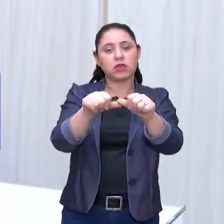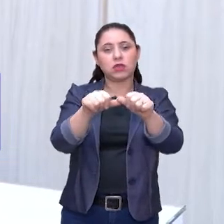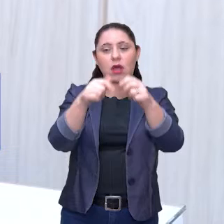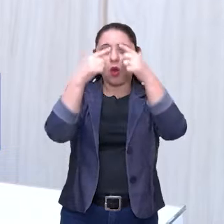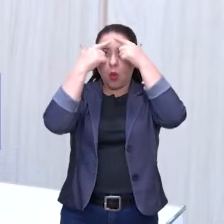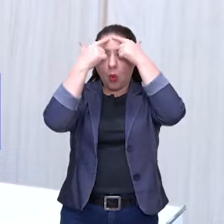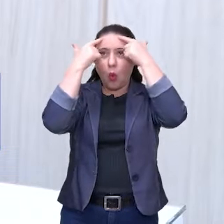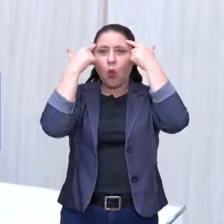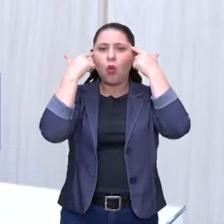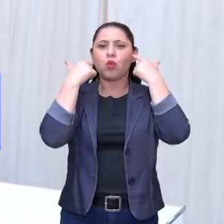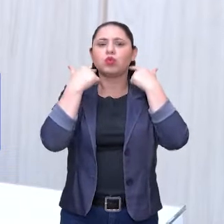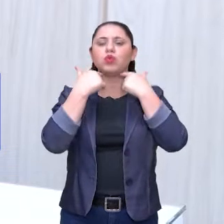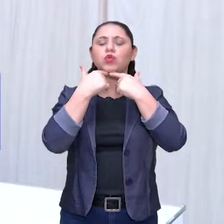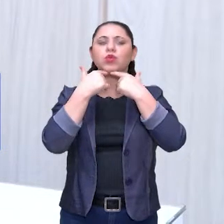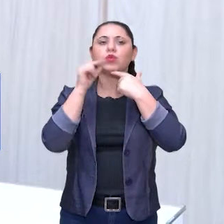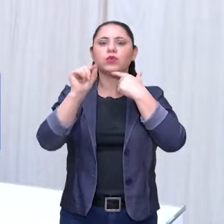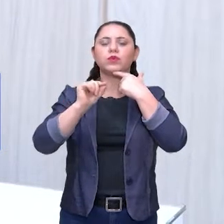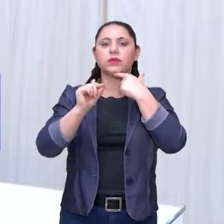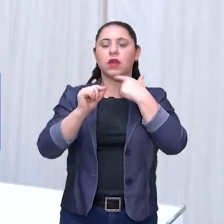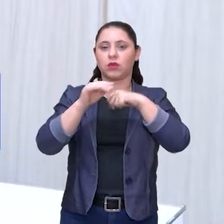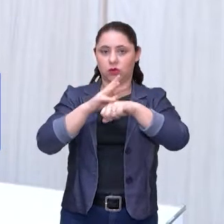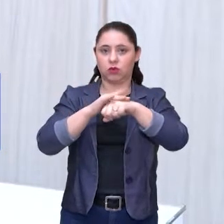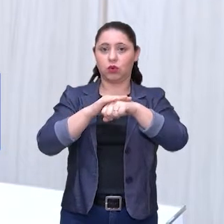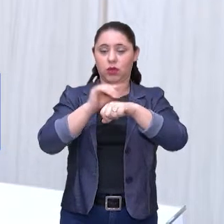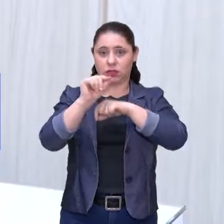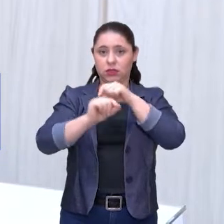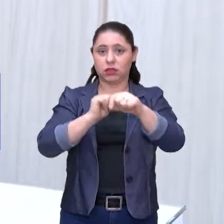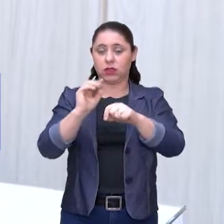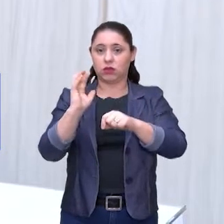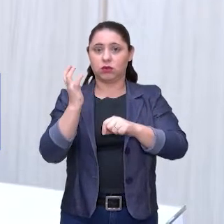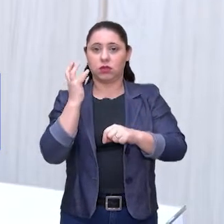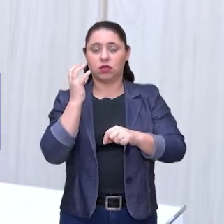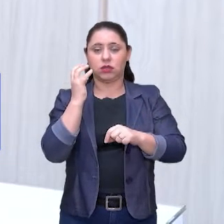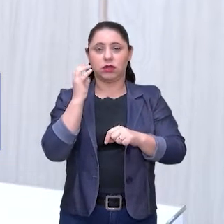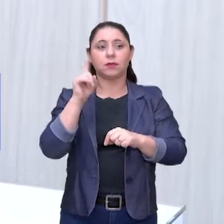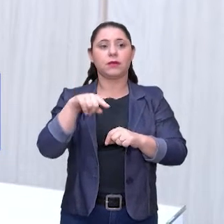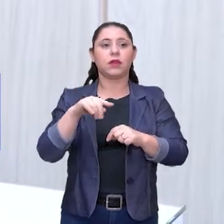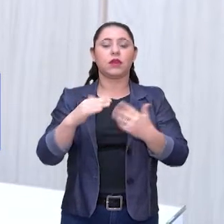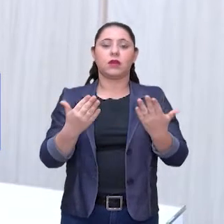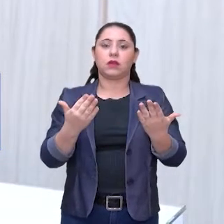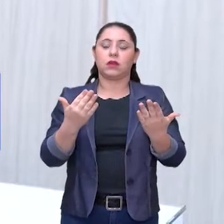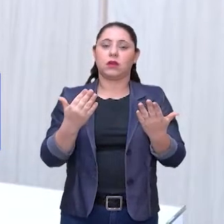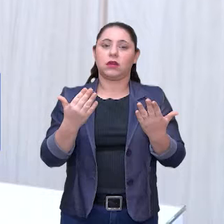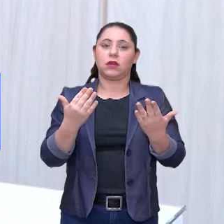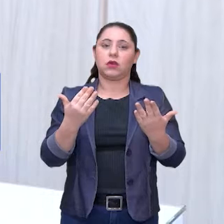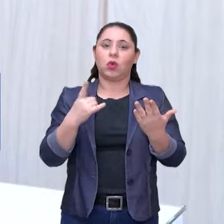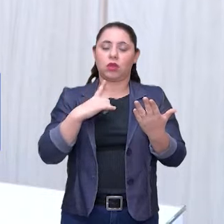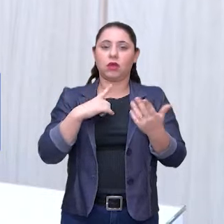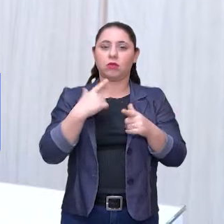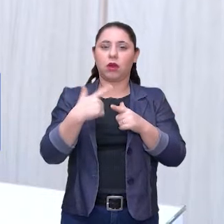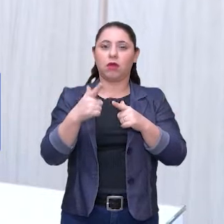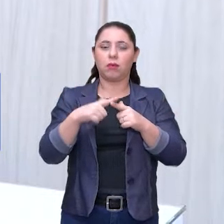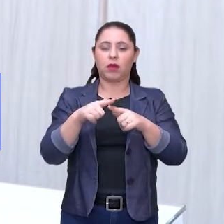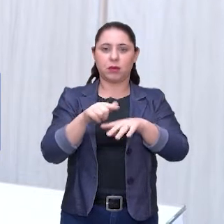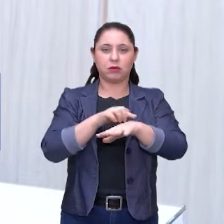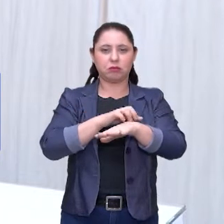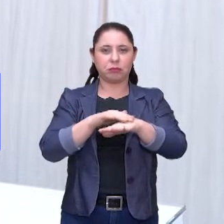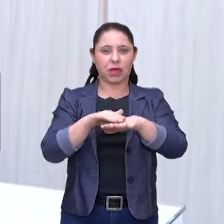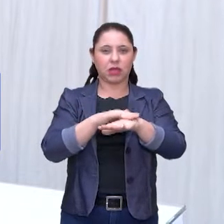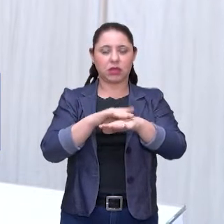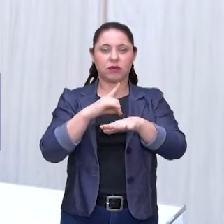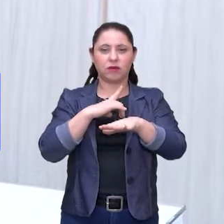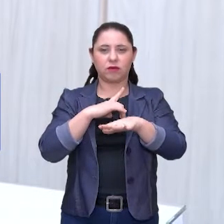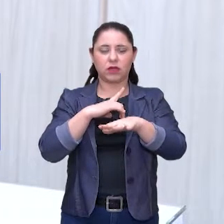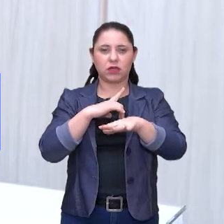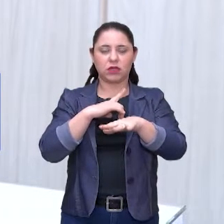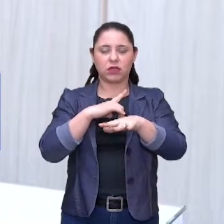vai ter na face, e a maioria dessas doenças autoimunes, quando acomete a pele,